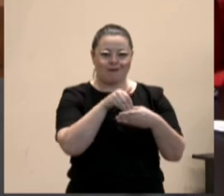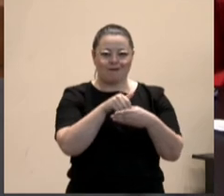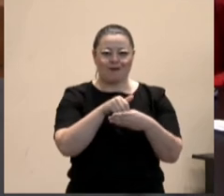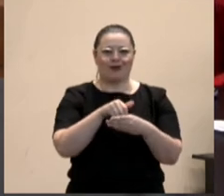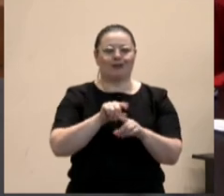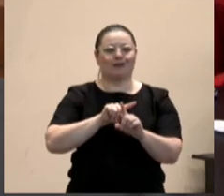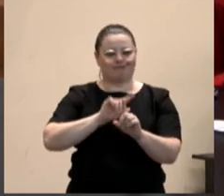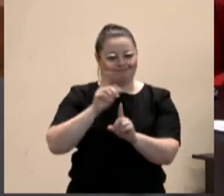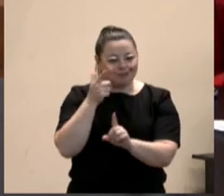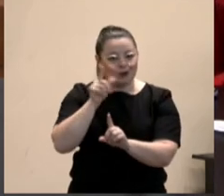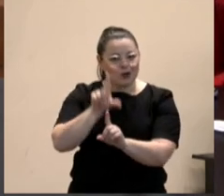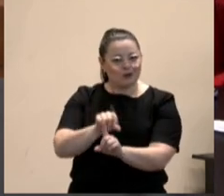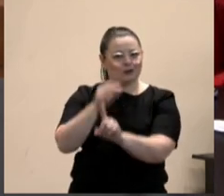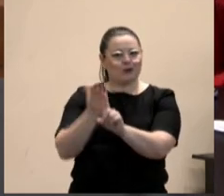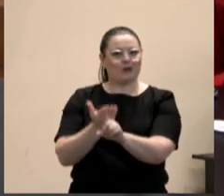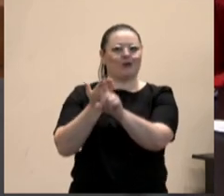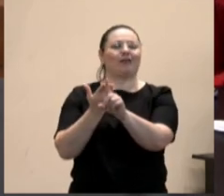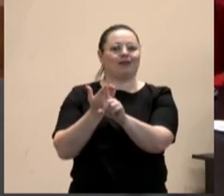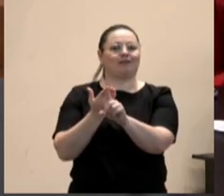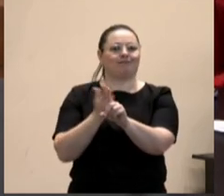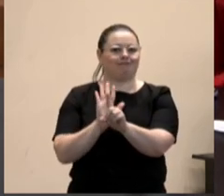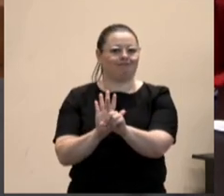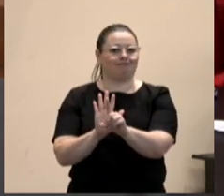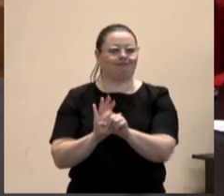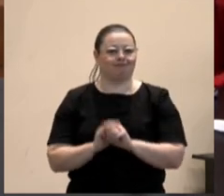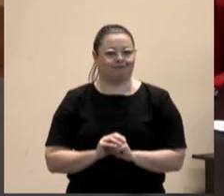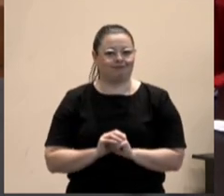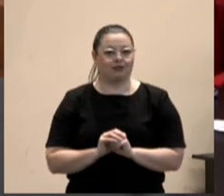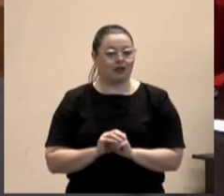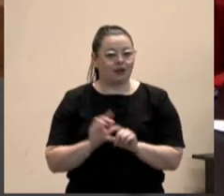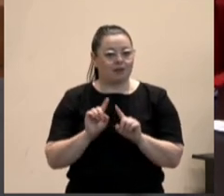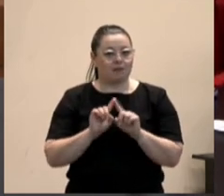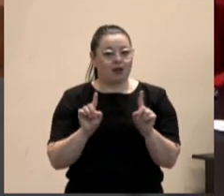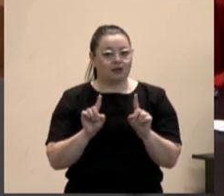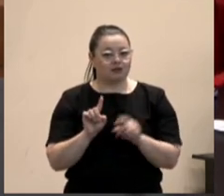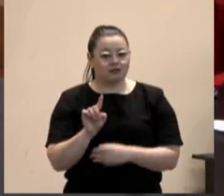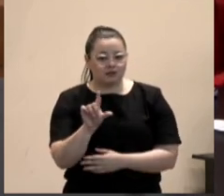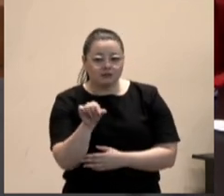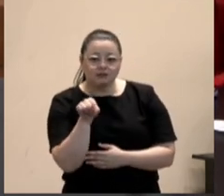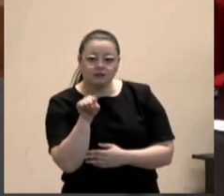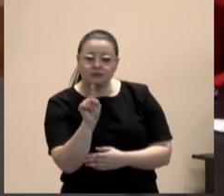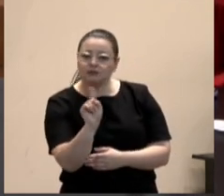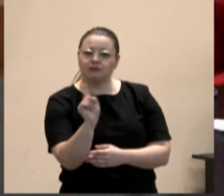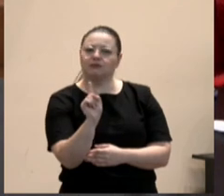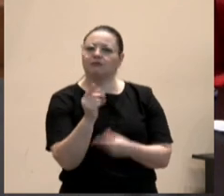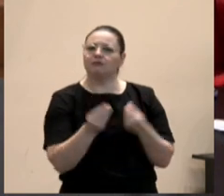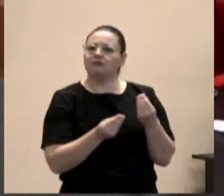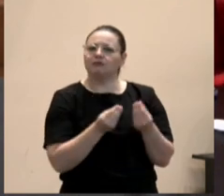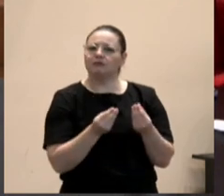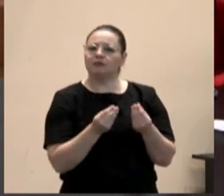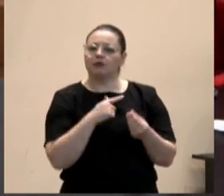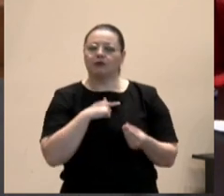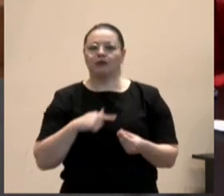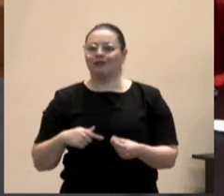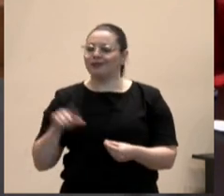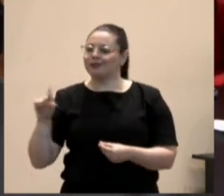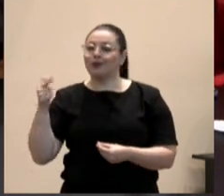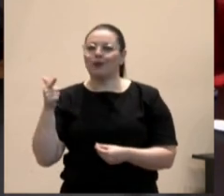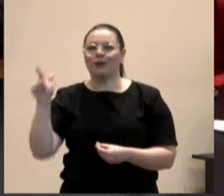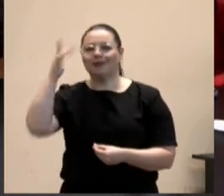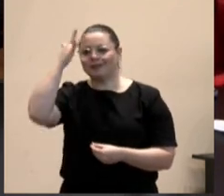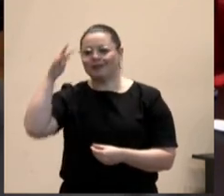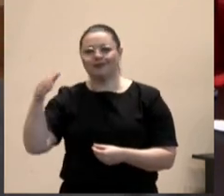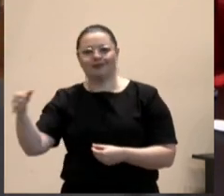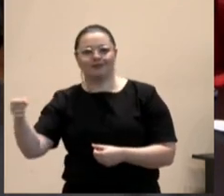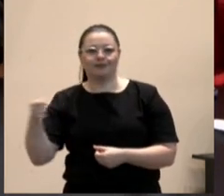por 0,1% dos votos dos pais. Não foi escolhido. Aí colocaram uma outra pessoa que